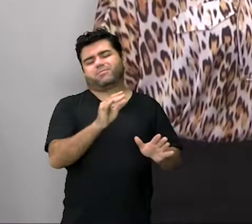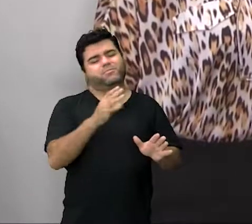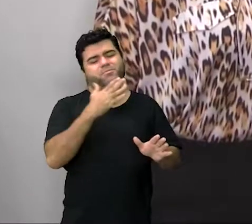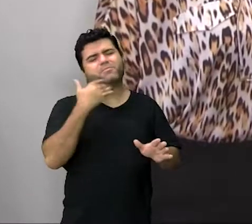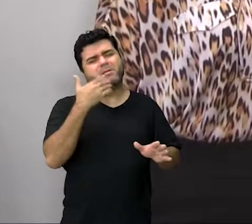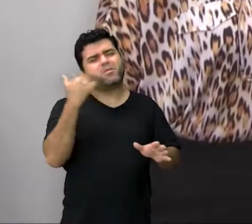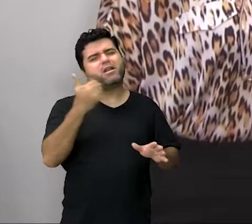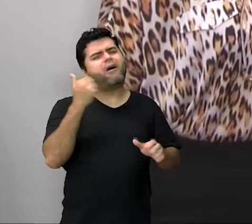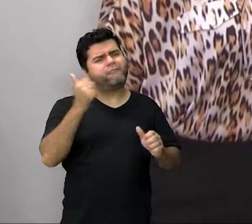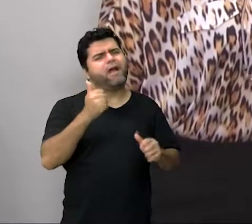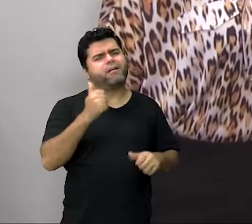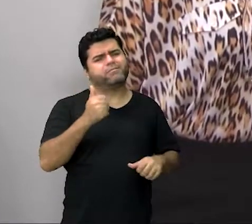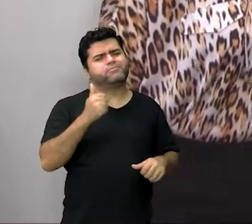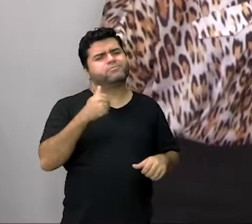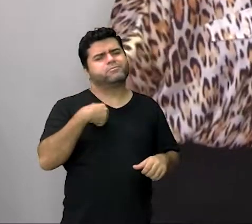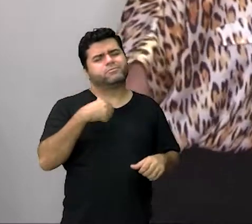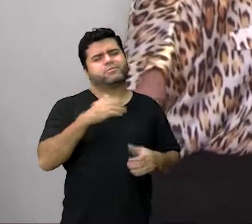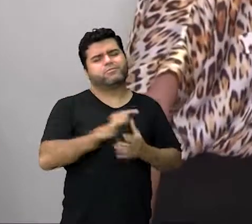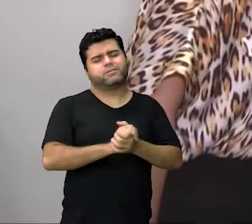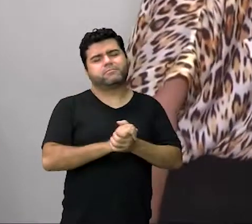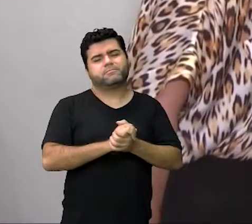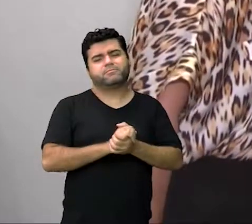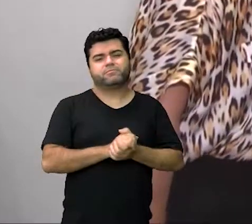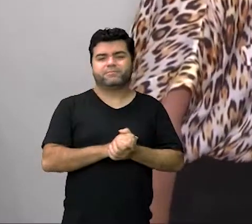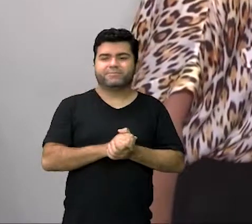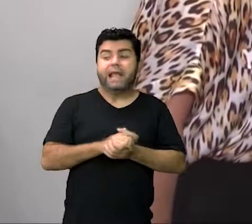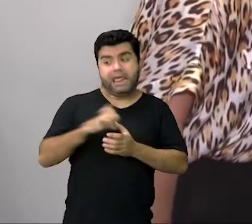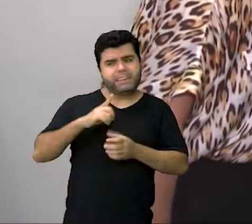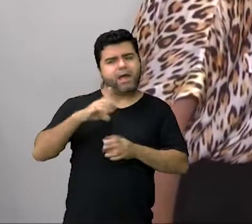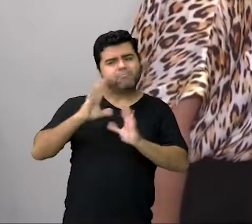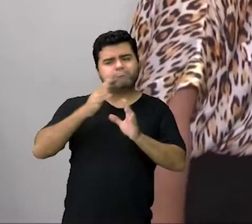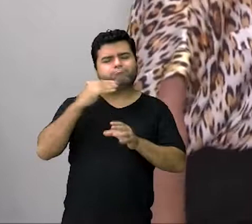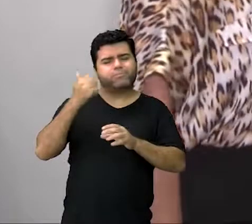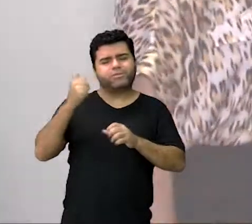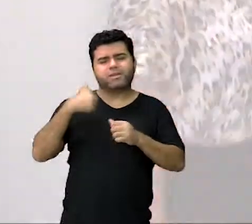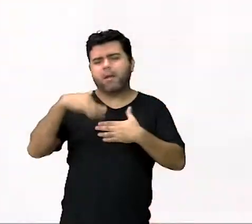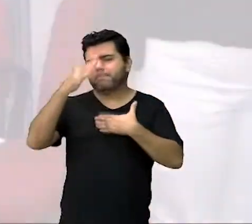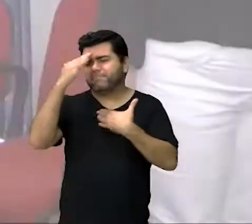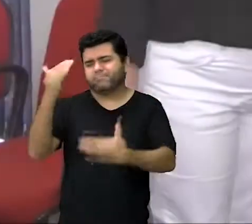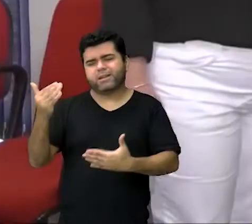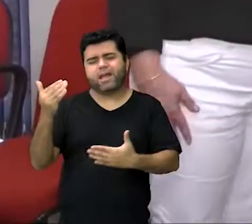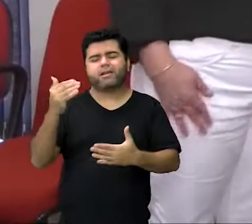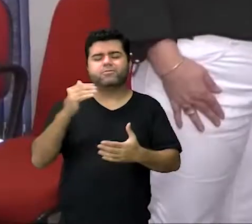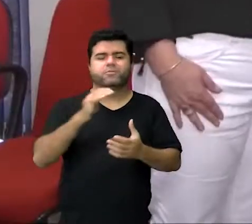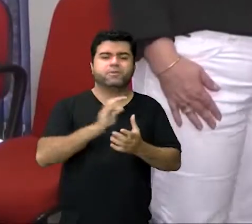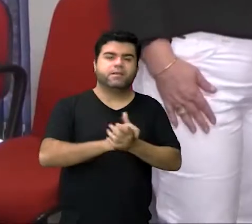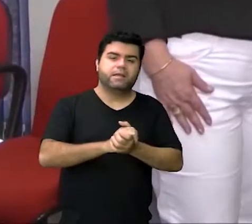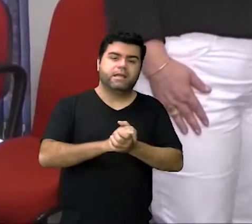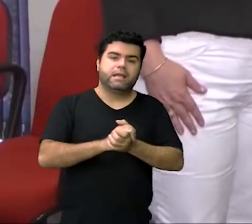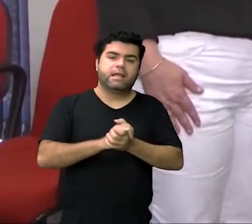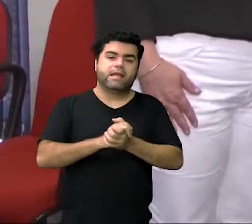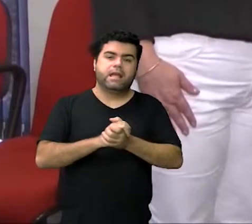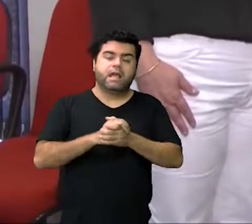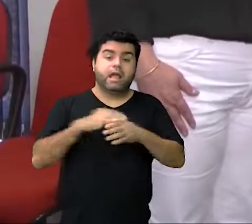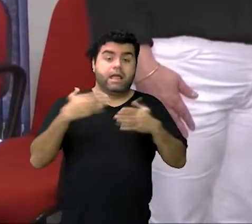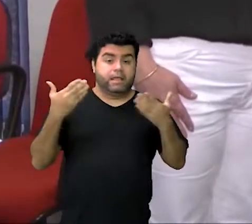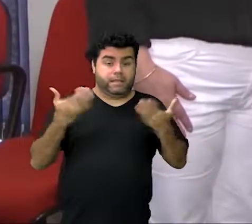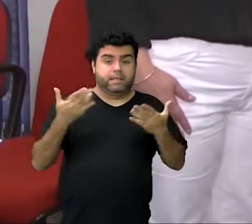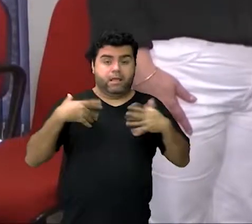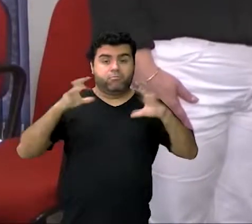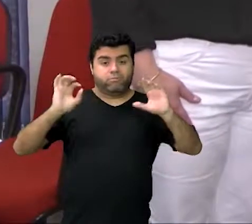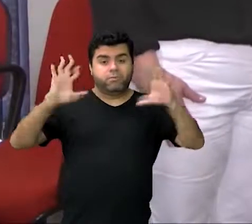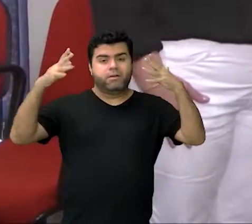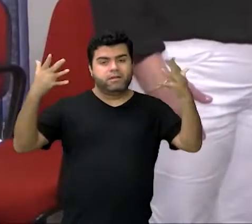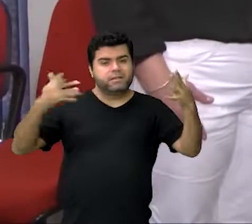eu espero que sim. Com certeza, está melhorando, né? É. Obrigado, viu, Tiago? Neste dia, nesta